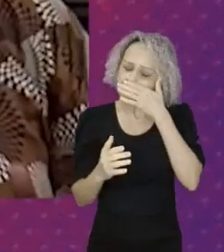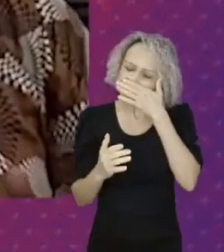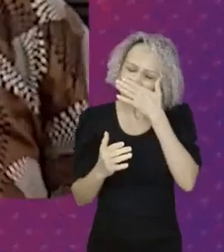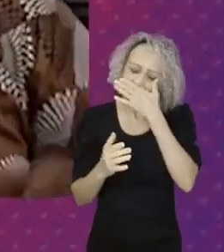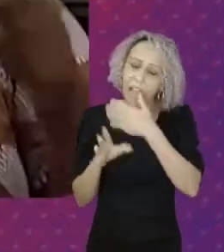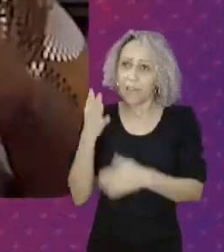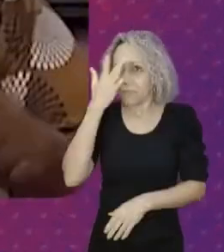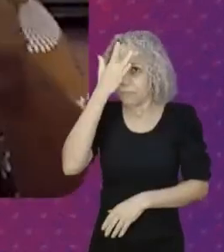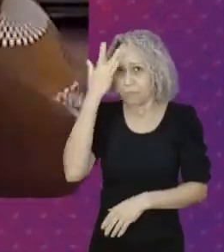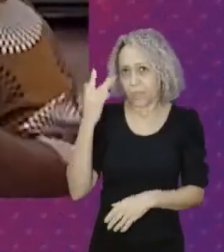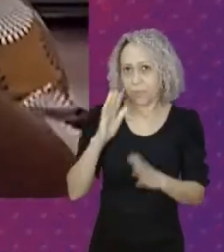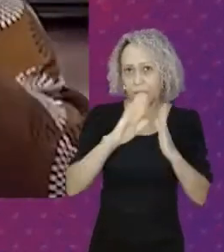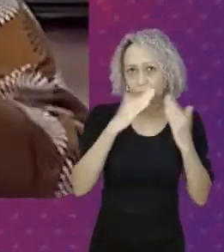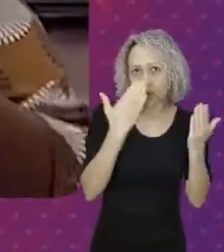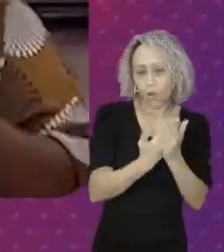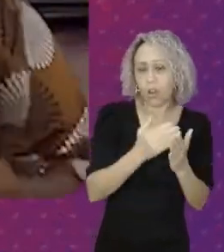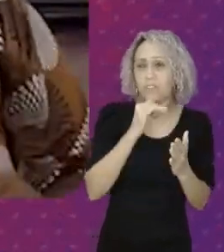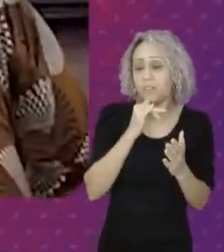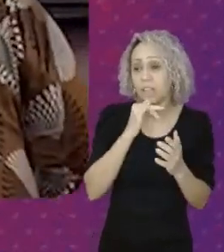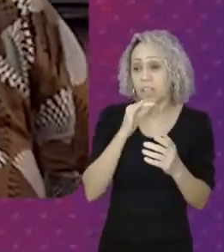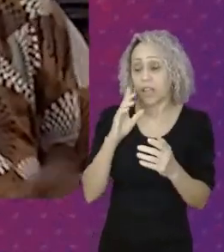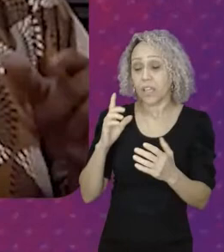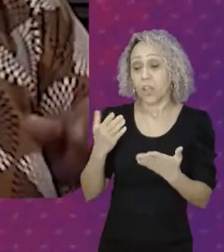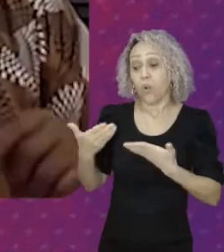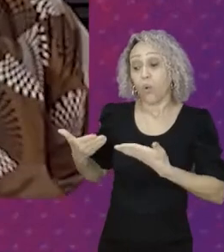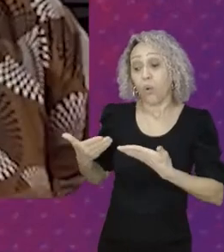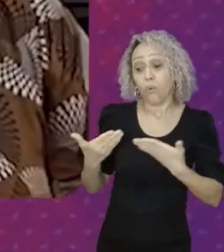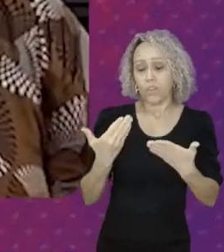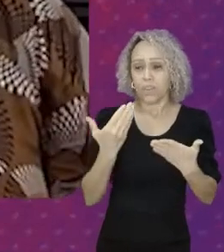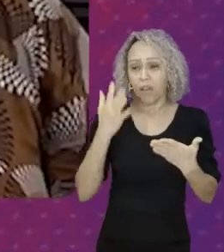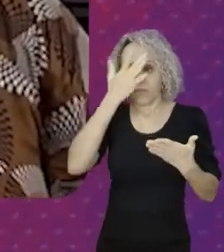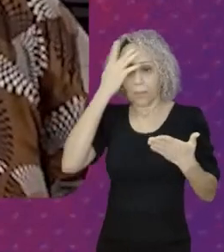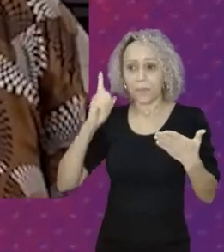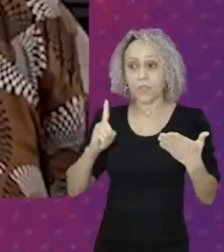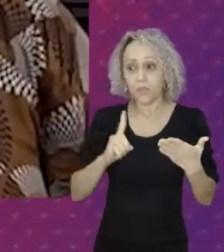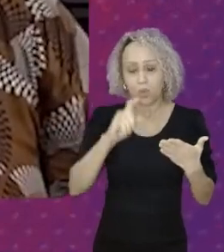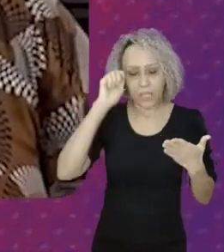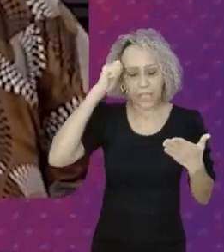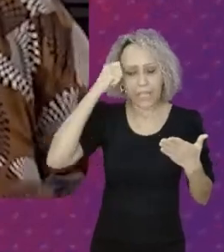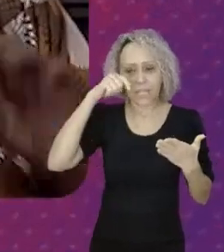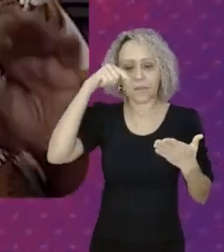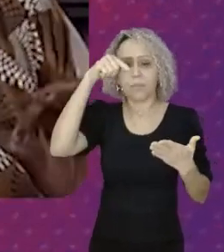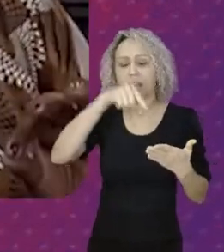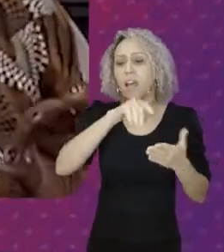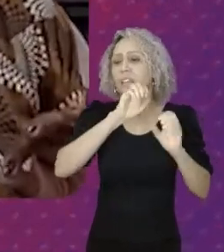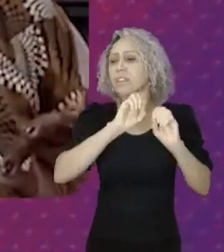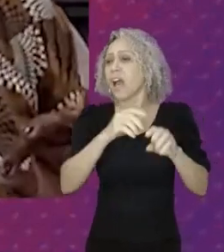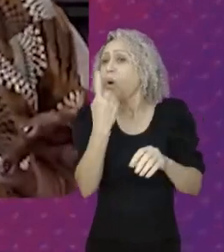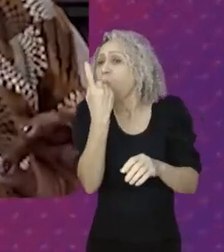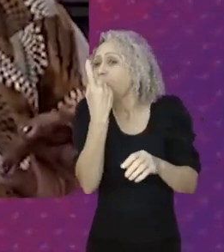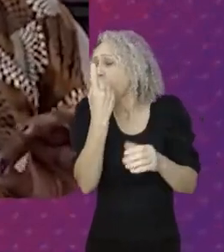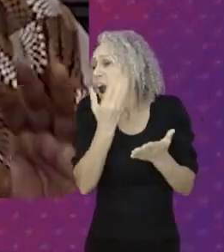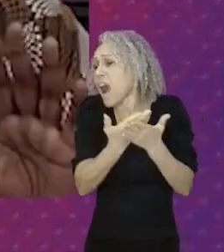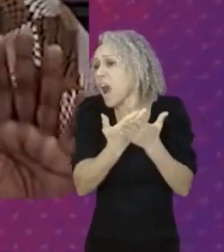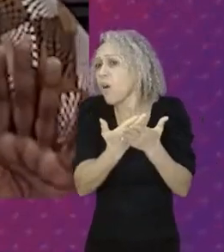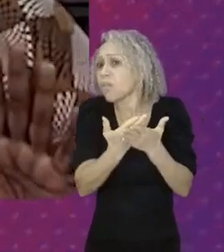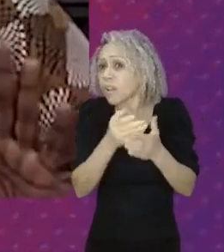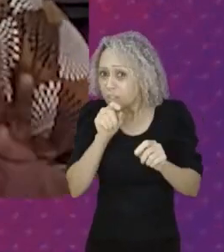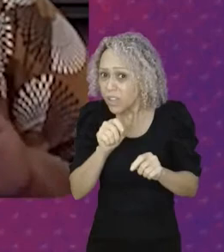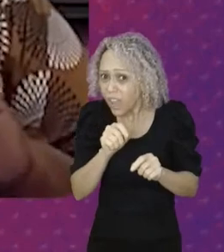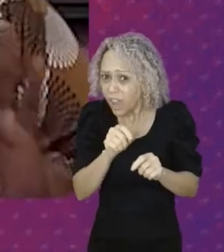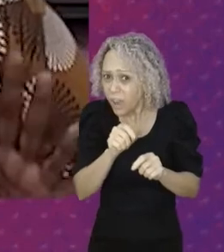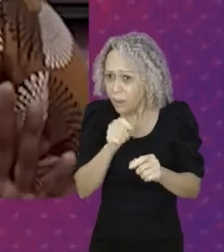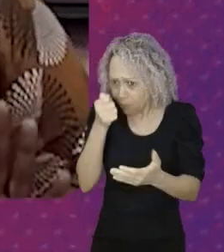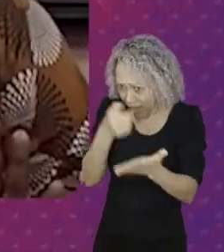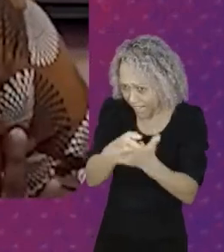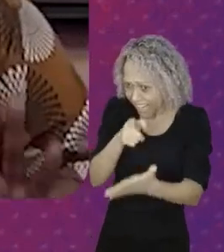muito, né? Para incluir história e cultura dos africanos e dos afro-brasileiros nos currículos escolares. Tem muita coisa, gente. Porque as pessoas falam